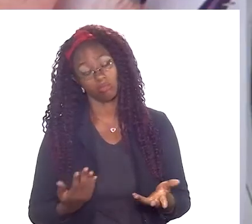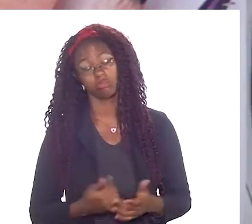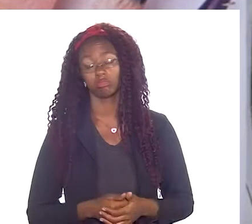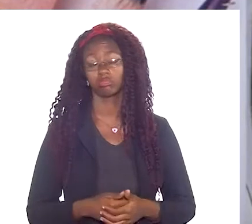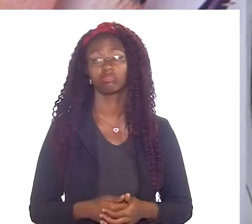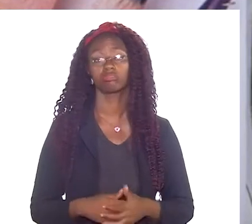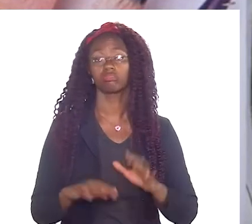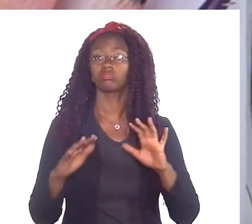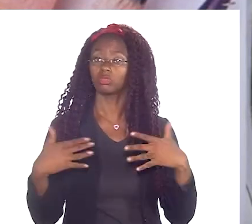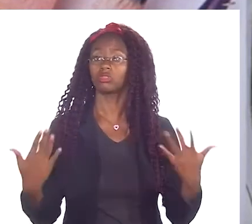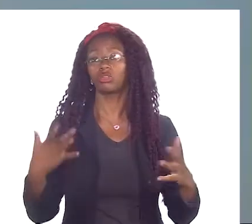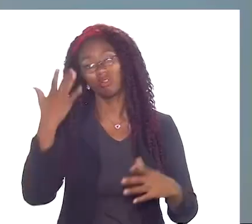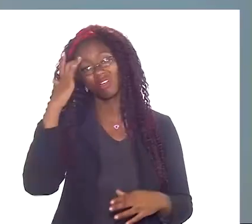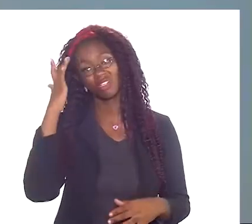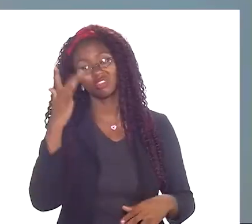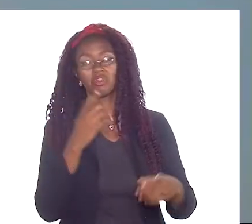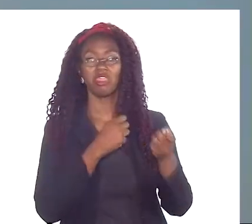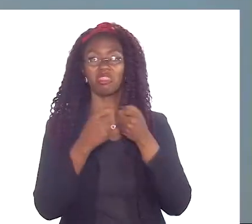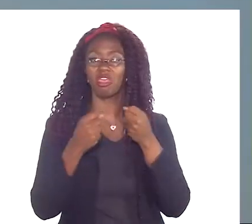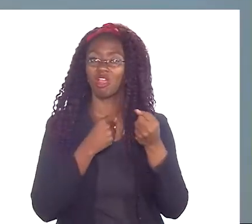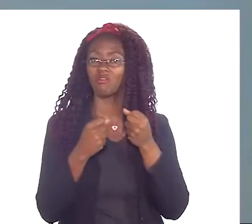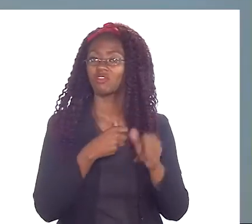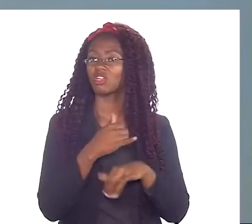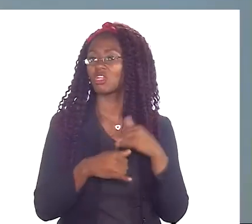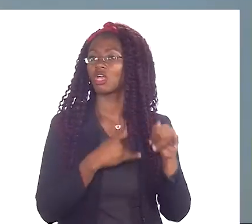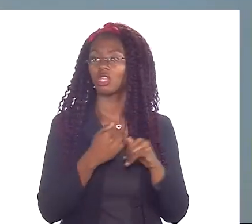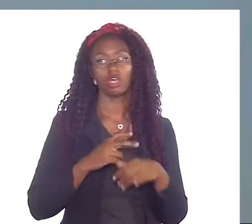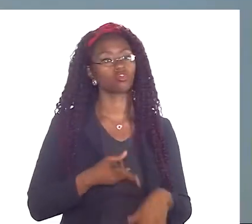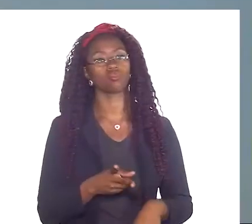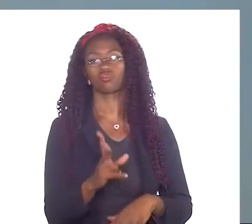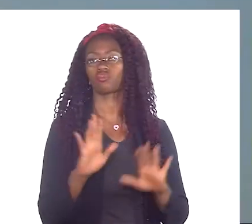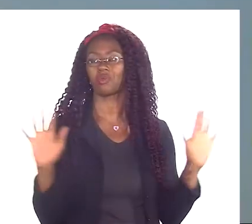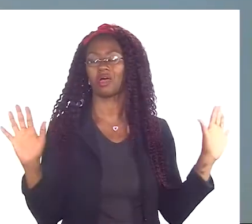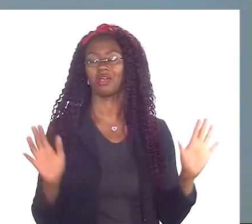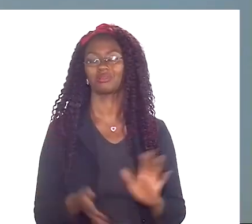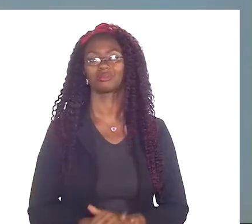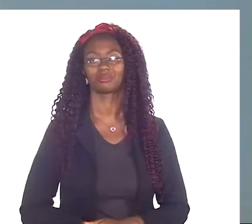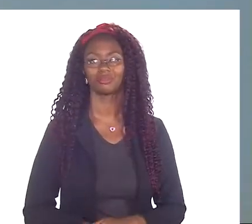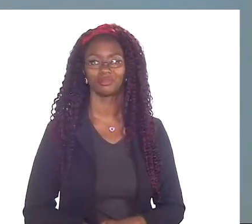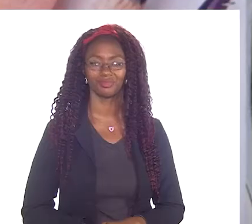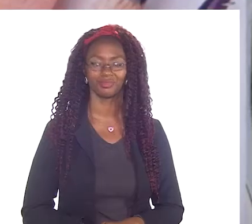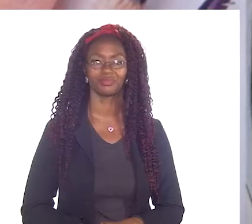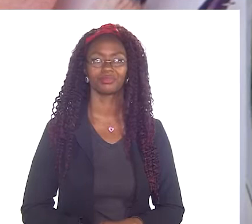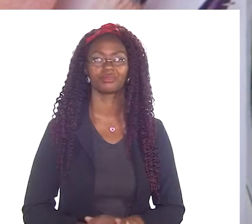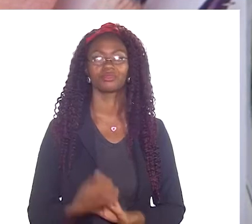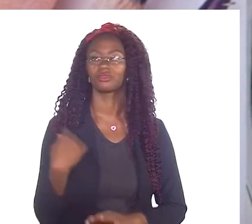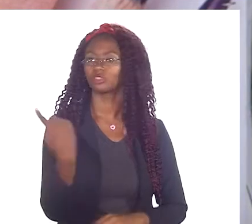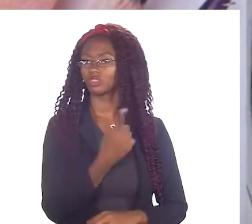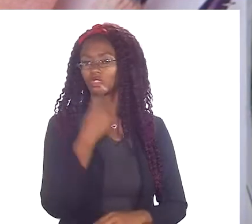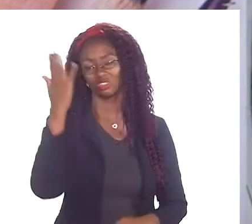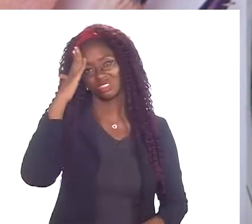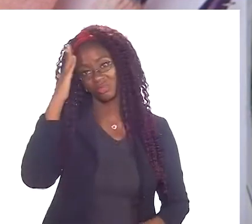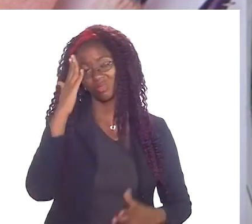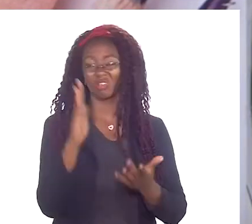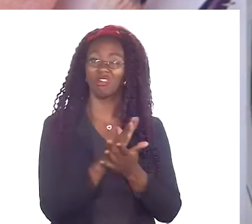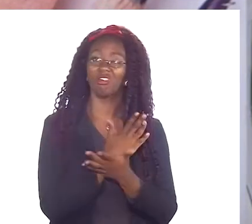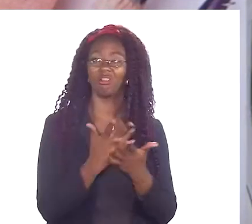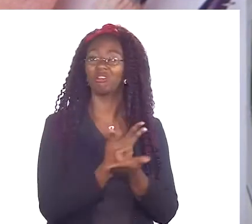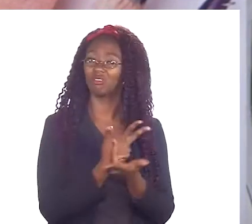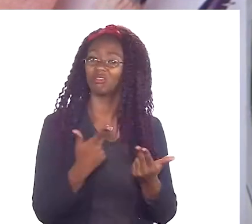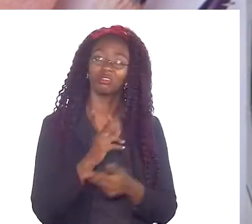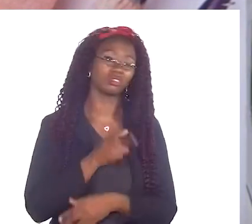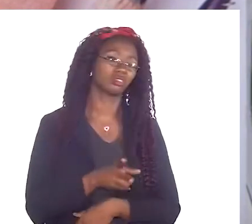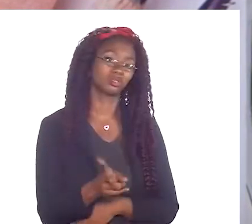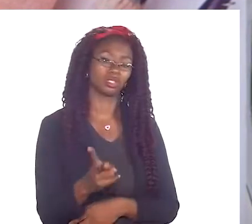presencial. Então, eu penso que essa questão da entrevista online realmente veio para ficar. Opa! A gente sabe que agora algumas